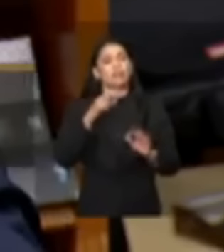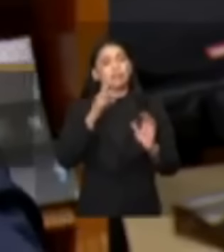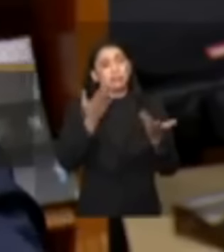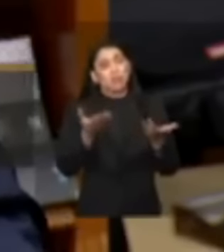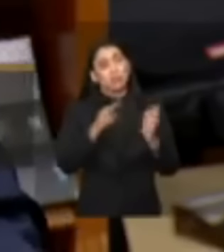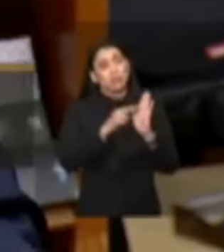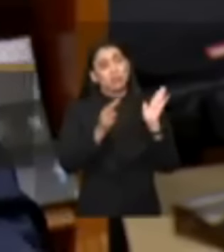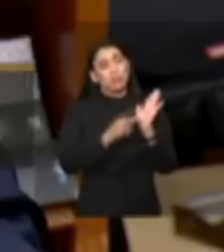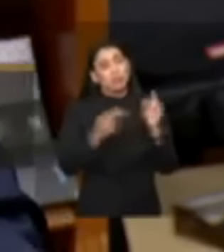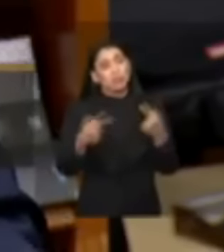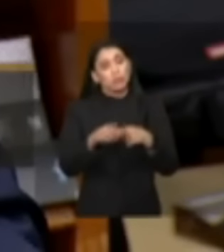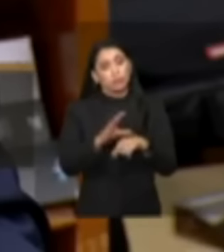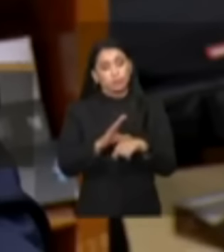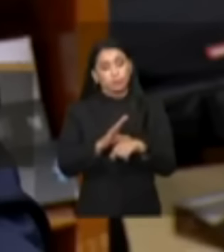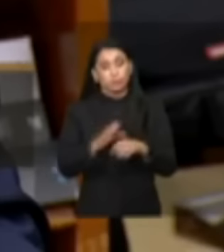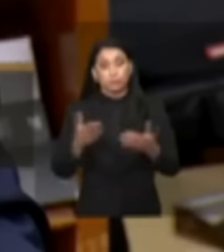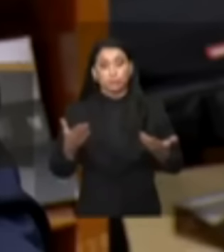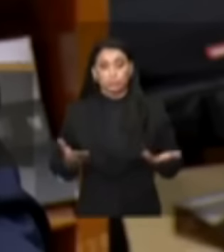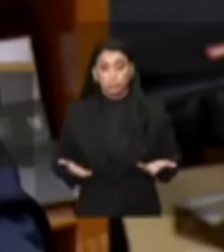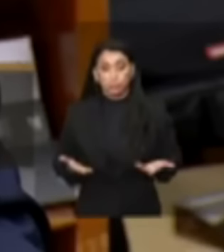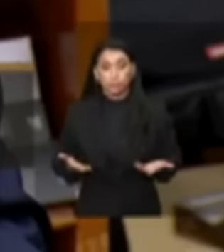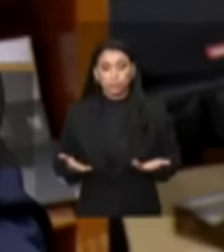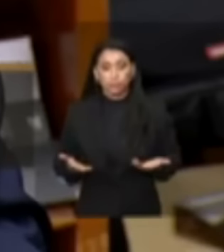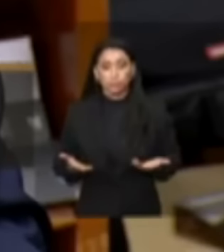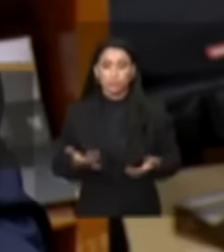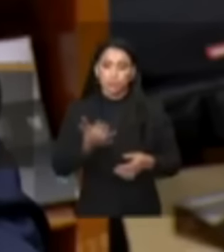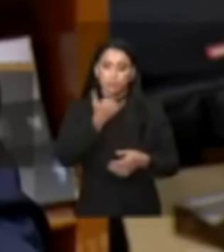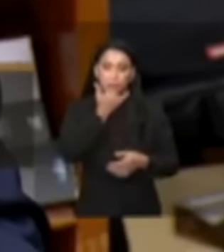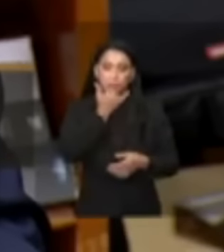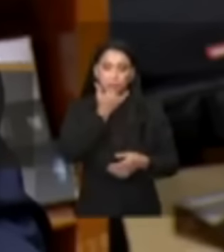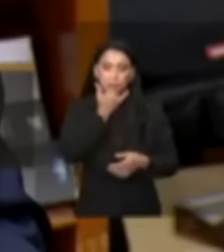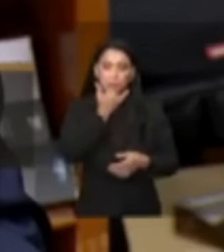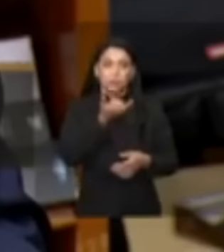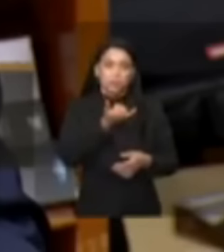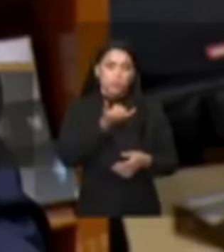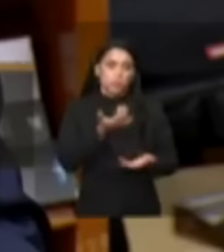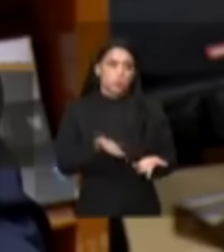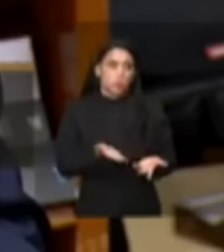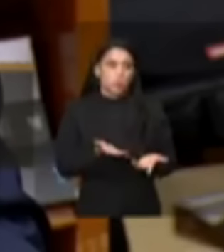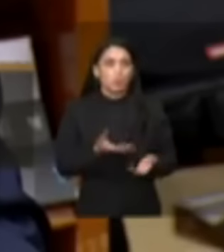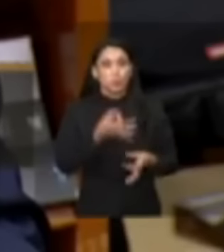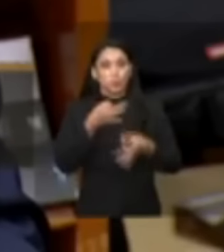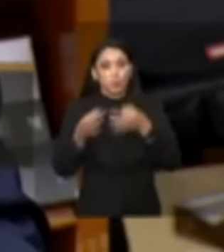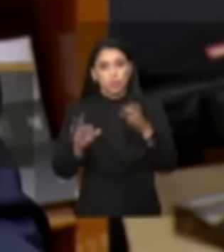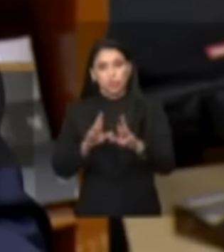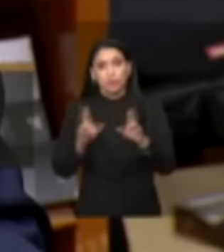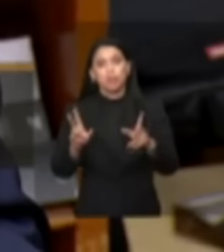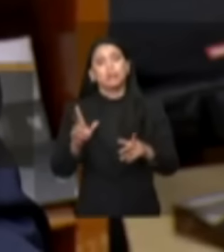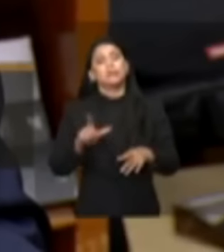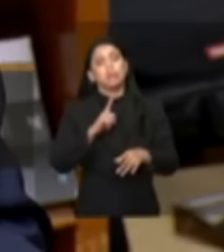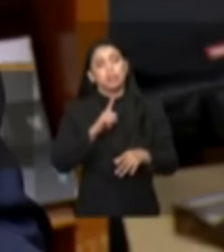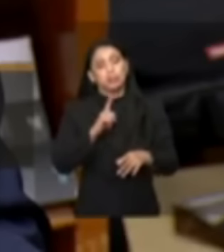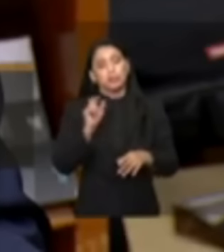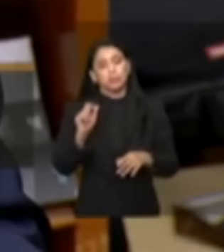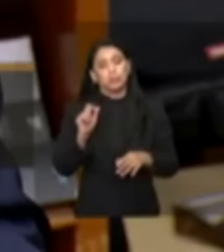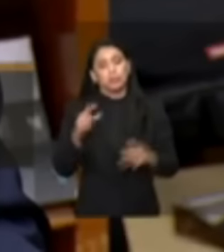Norma inconstitucional E se assim é eu peço ven aos entendimentos contrários mas houve sim uma declaração incidental